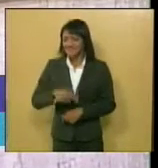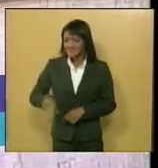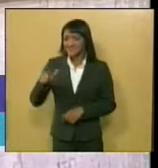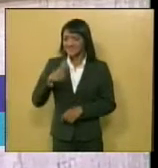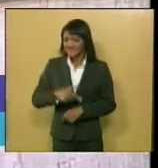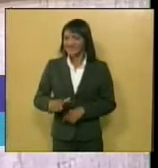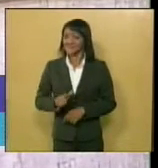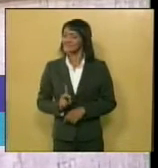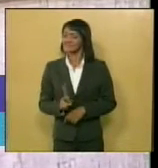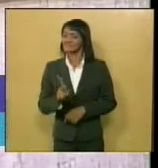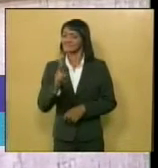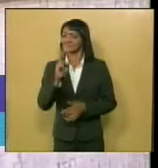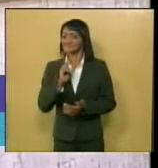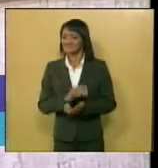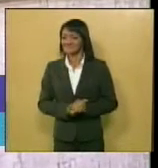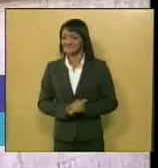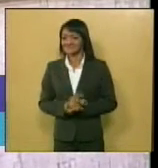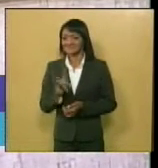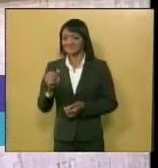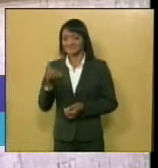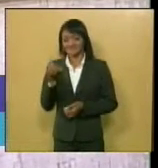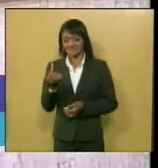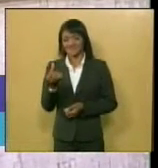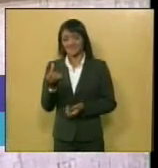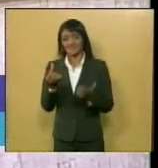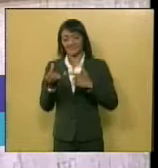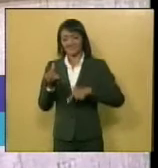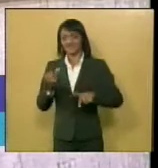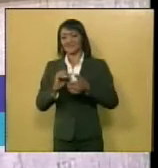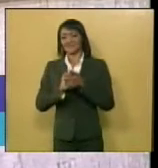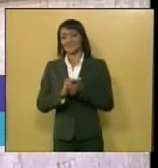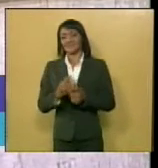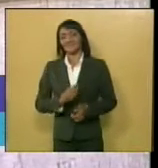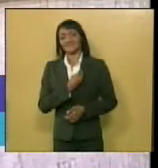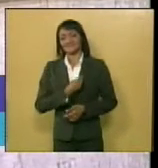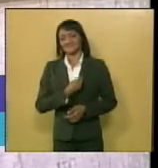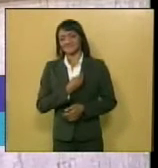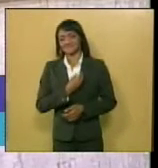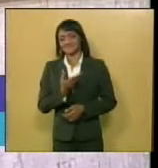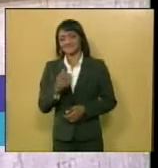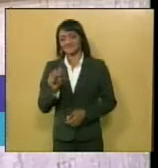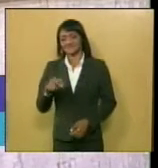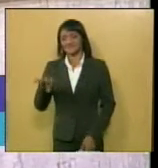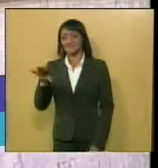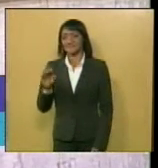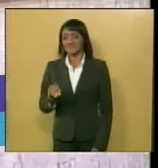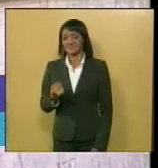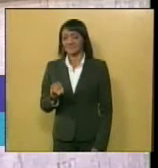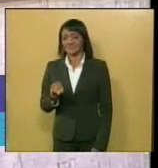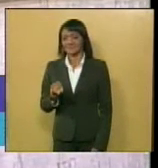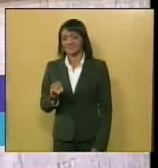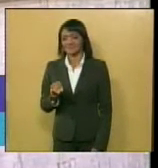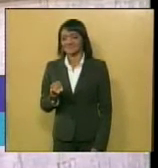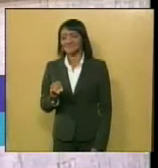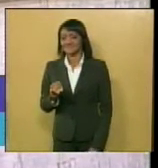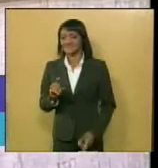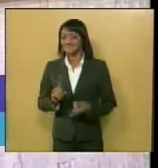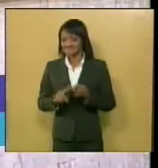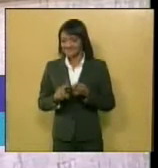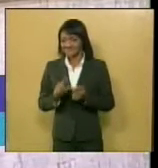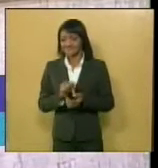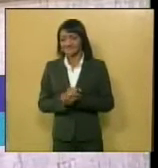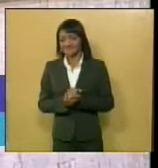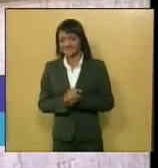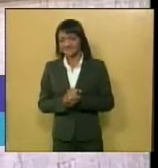viu? No dia 6 agora vamos fazer uma homenagem ainda vivo ao senhor Antônio Prudente, 90 anos de idade,